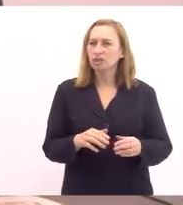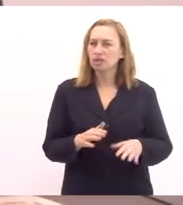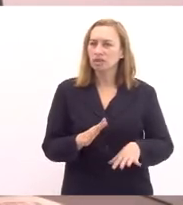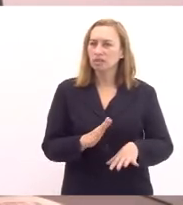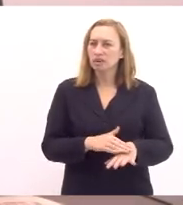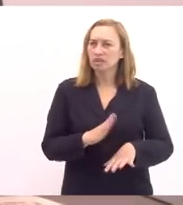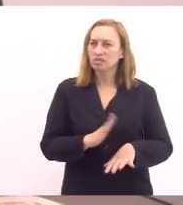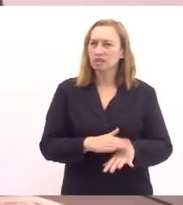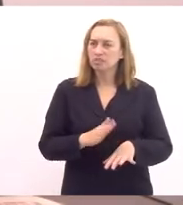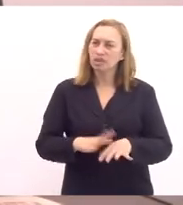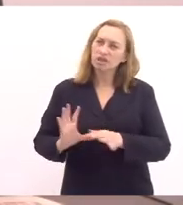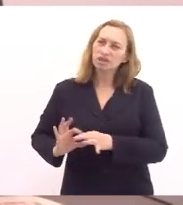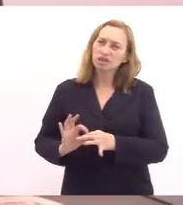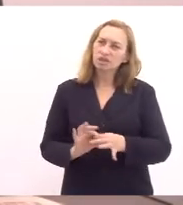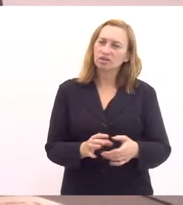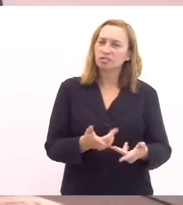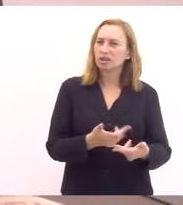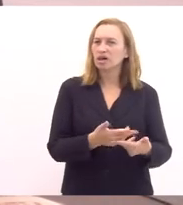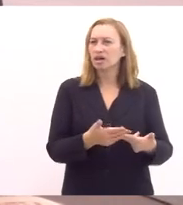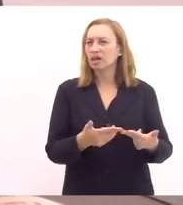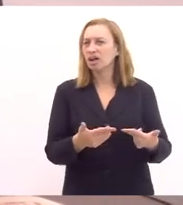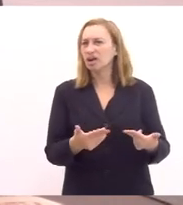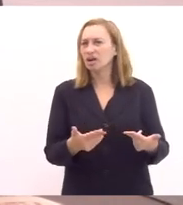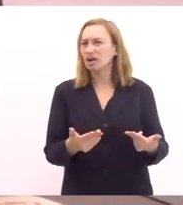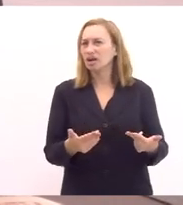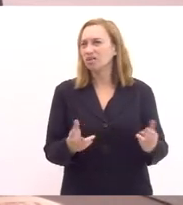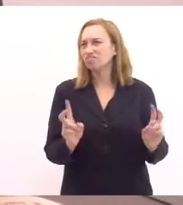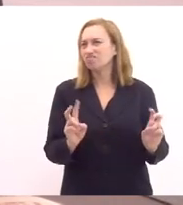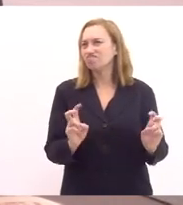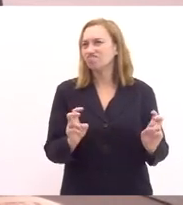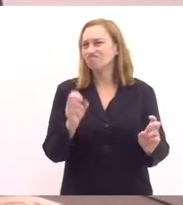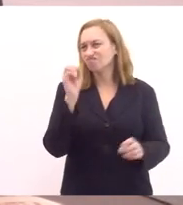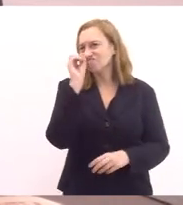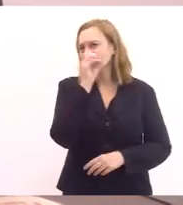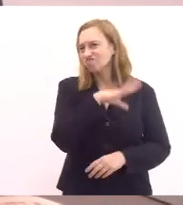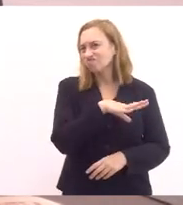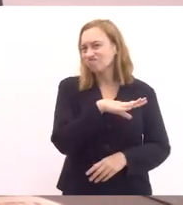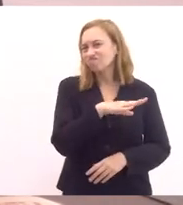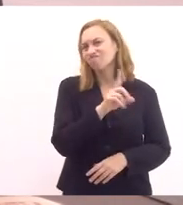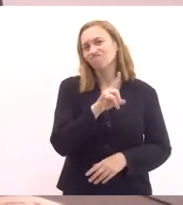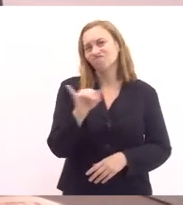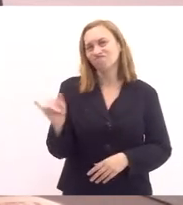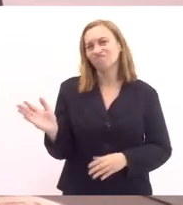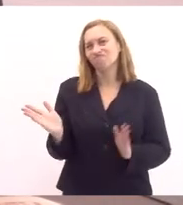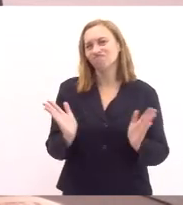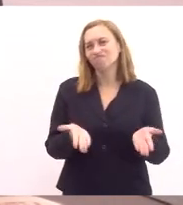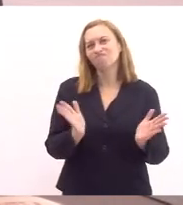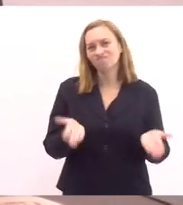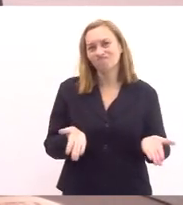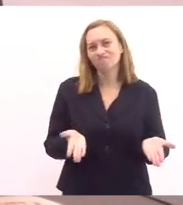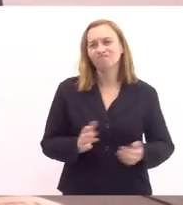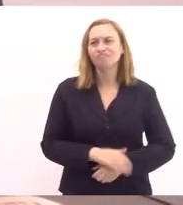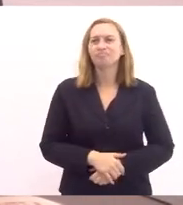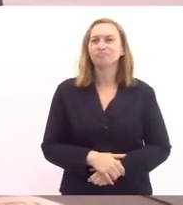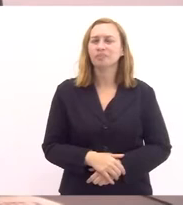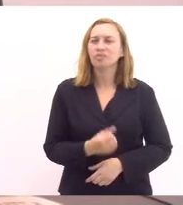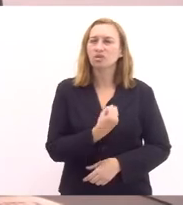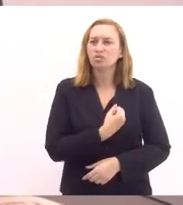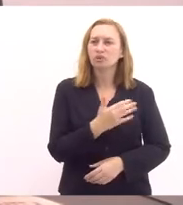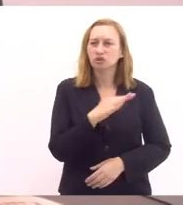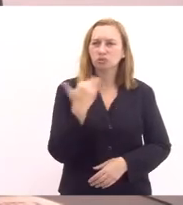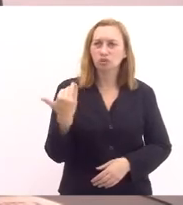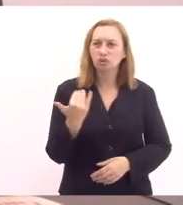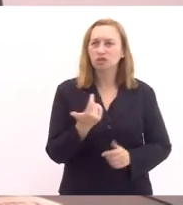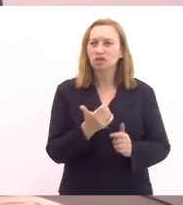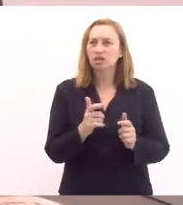tão indesejado tão absurdo ainda nos dias de hoje que essa taxa de